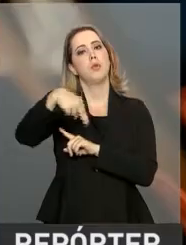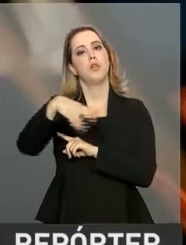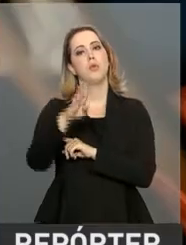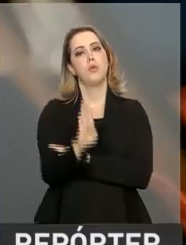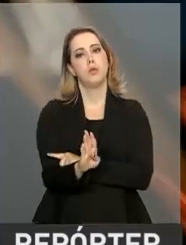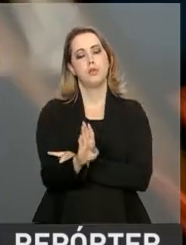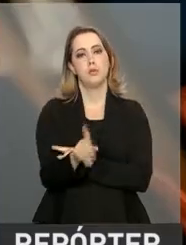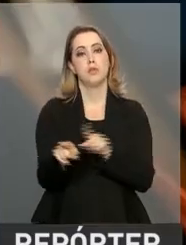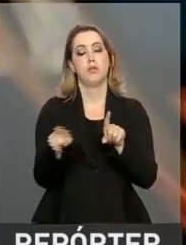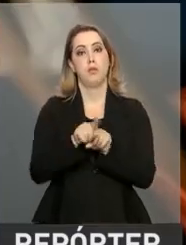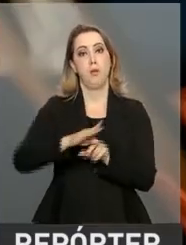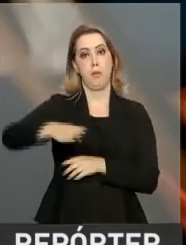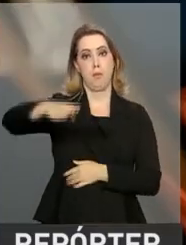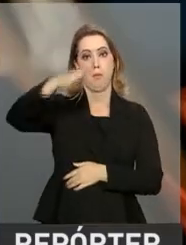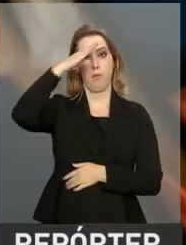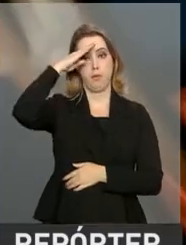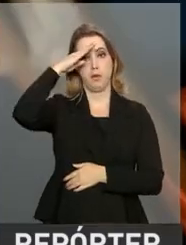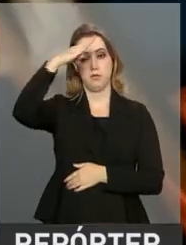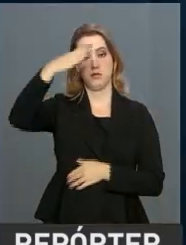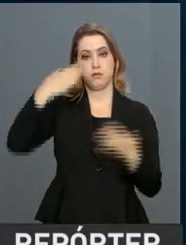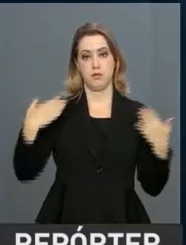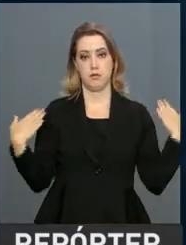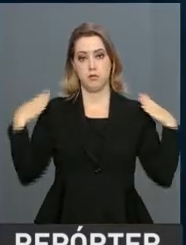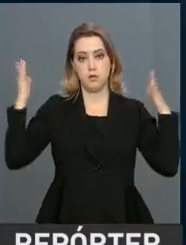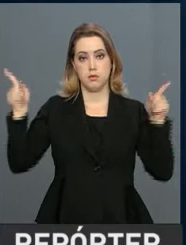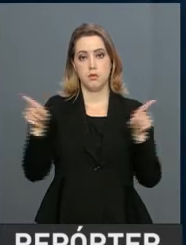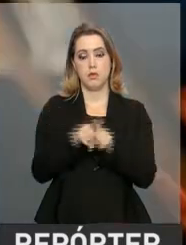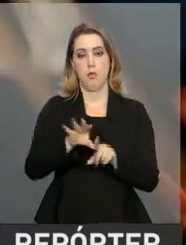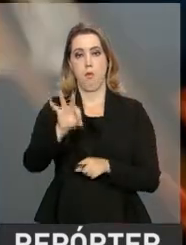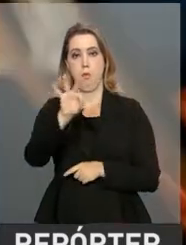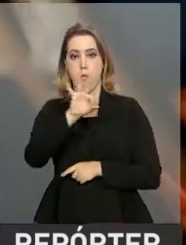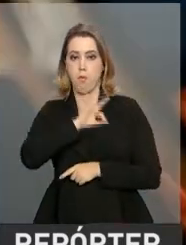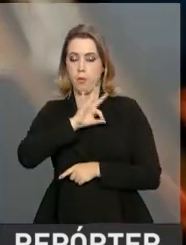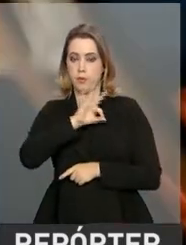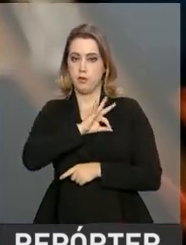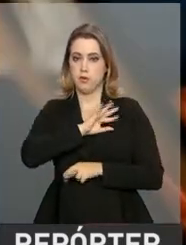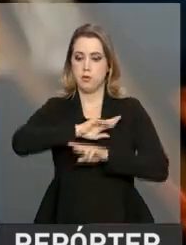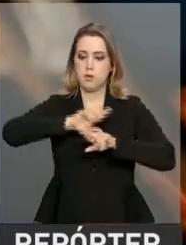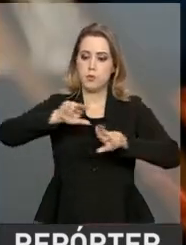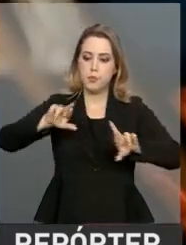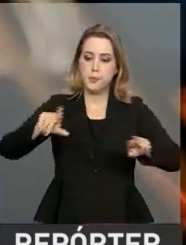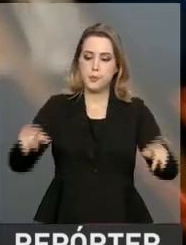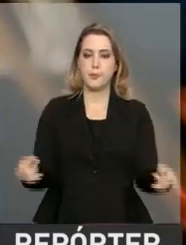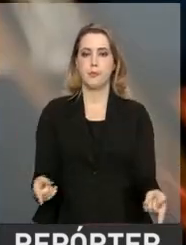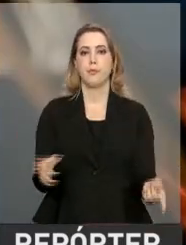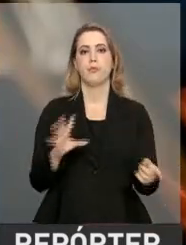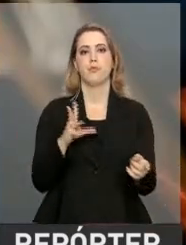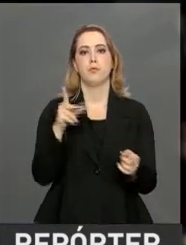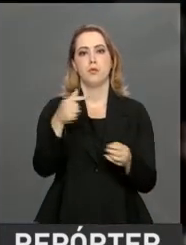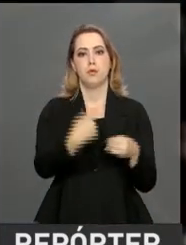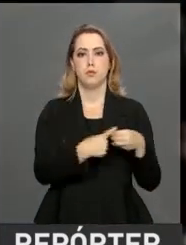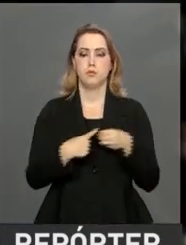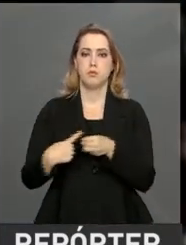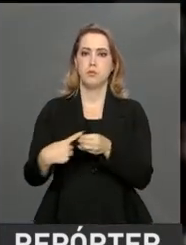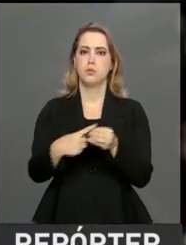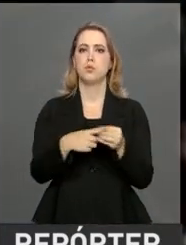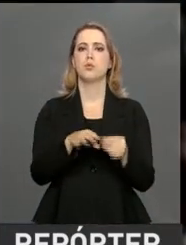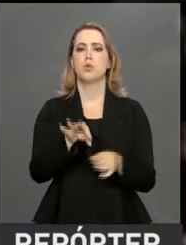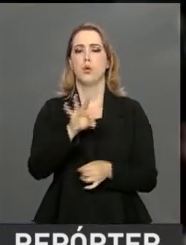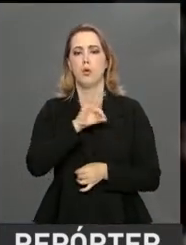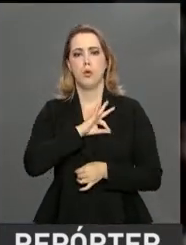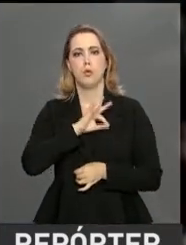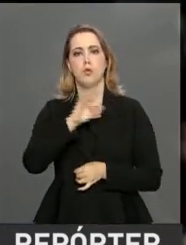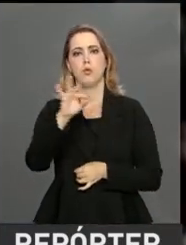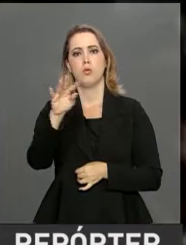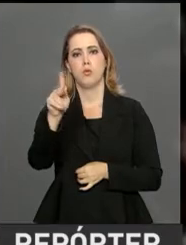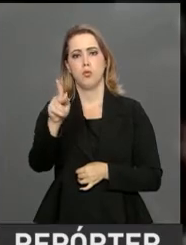com a polícia rodoviária federal com a polícia militar com a polícia civil dos estados com a a